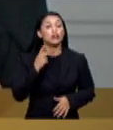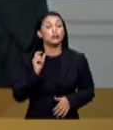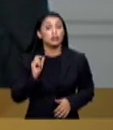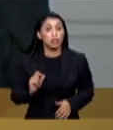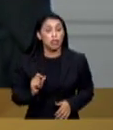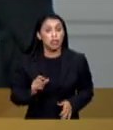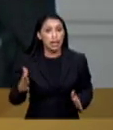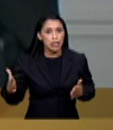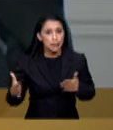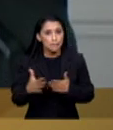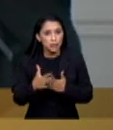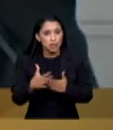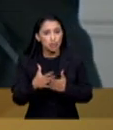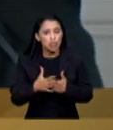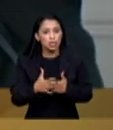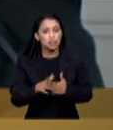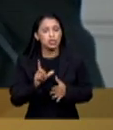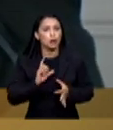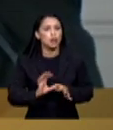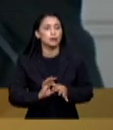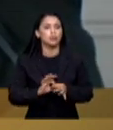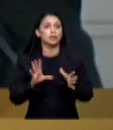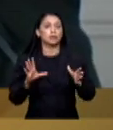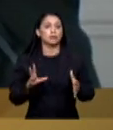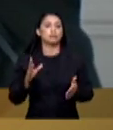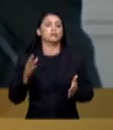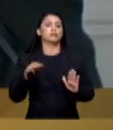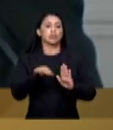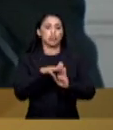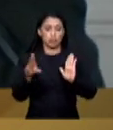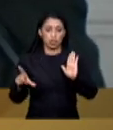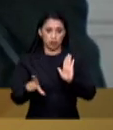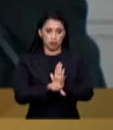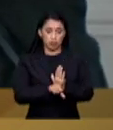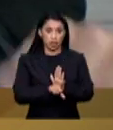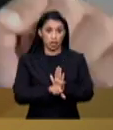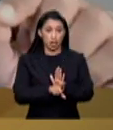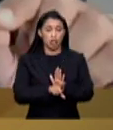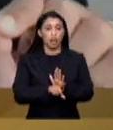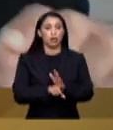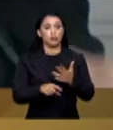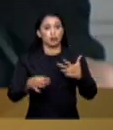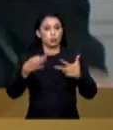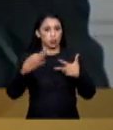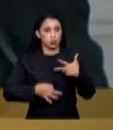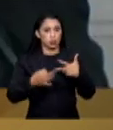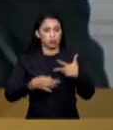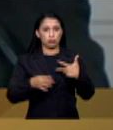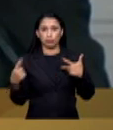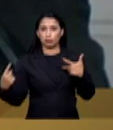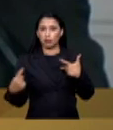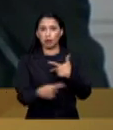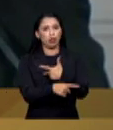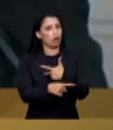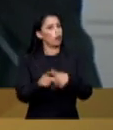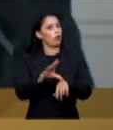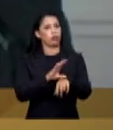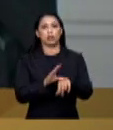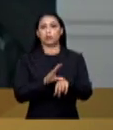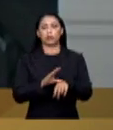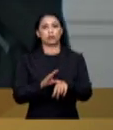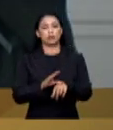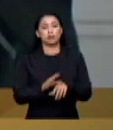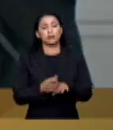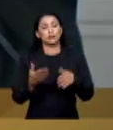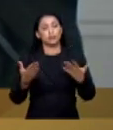que a limitação à concessão de medidas liminares pelo Poder Judiciário é incompatível com a Constituição.